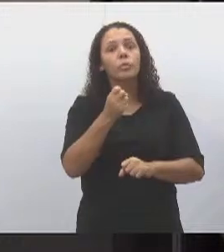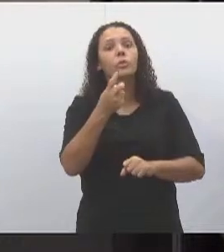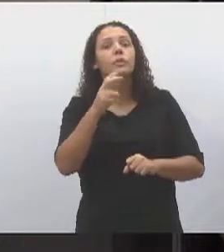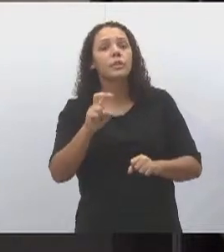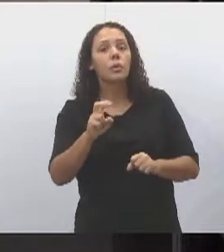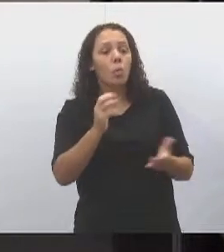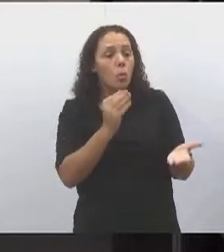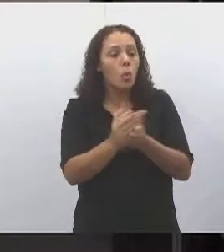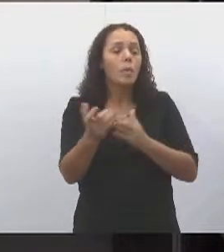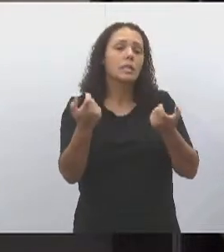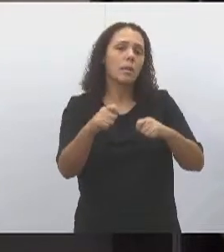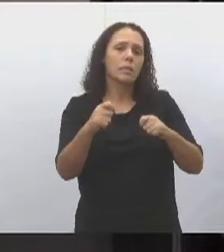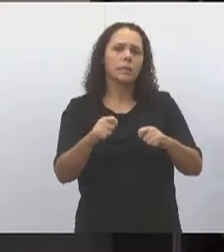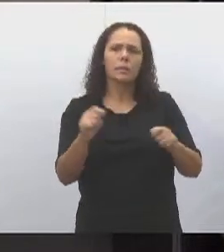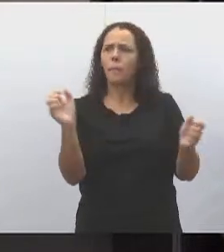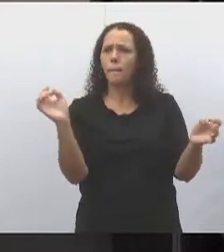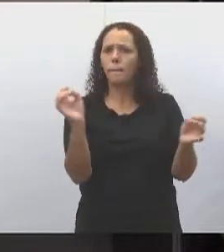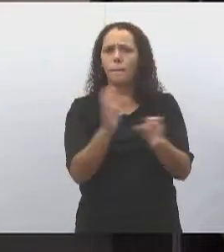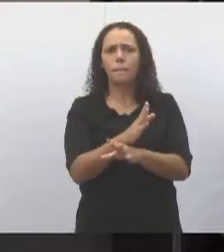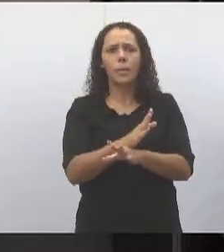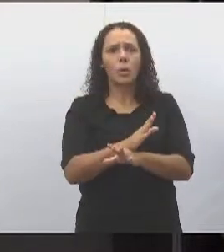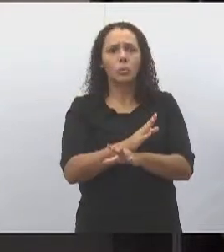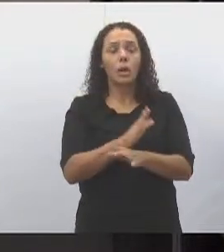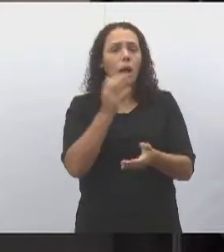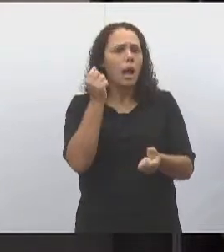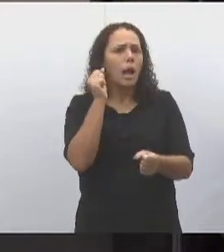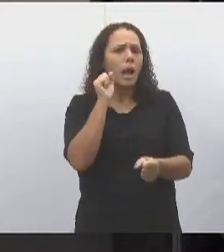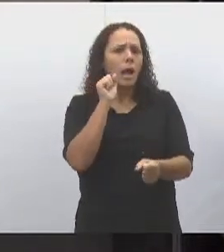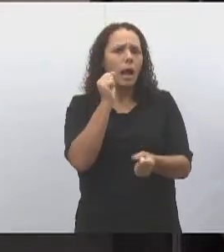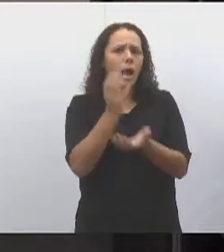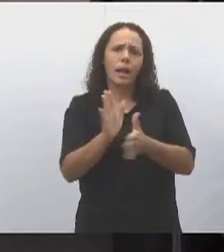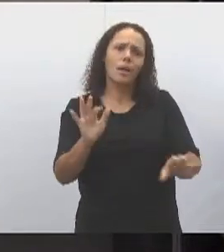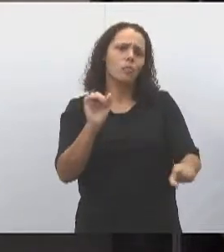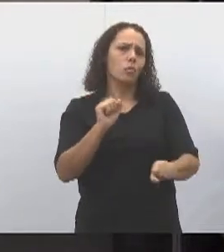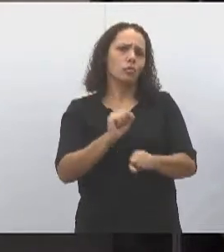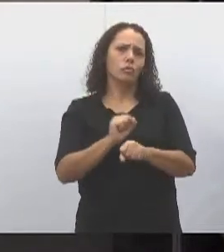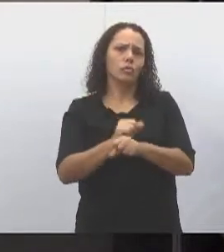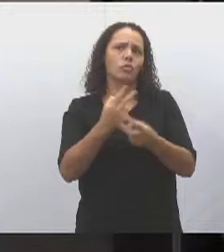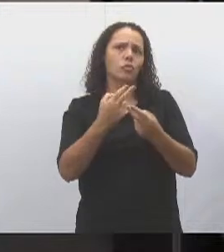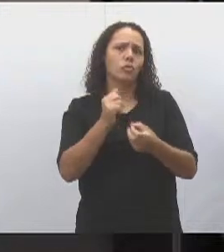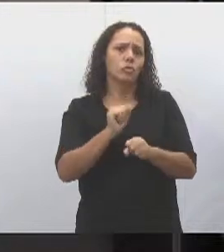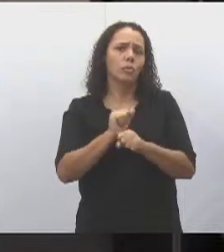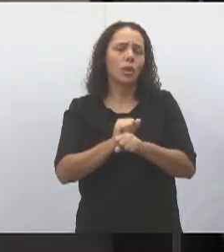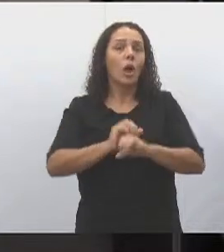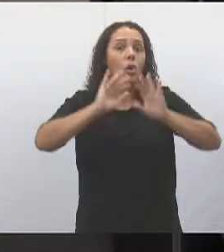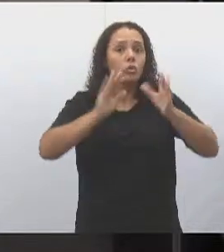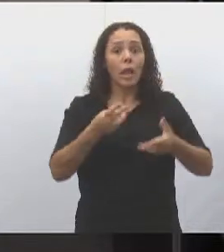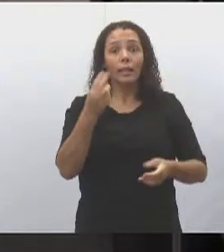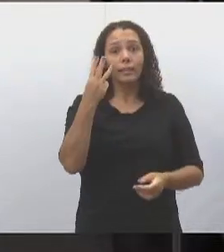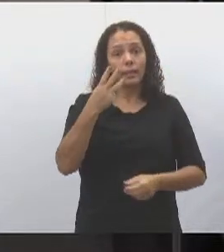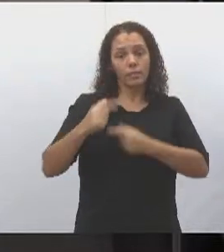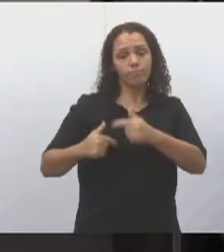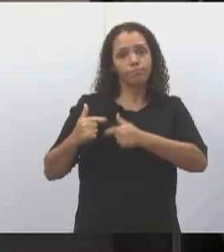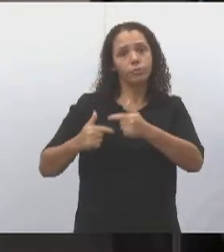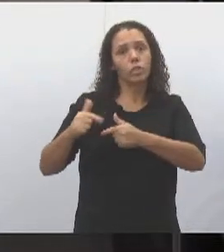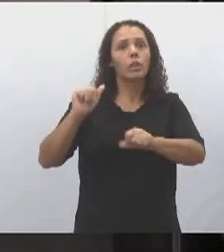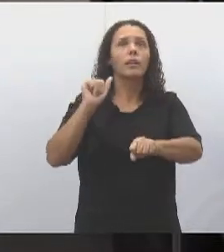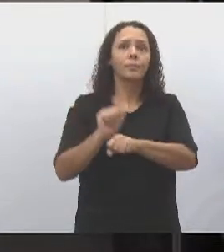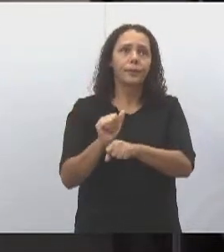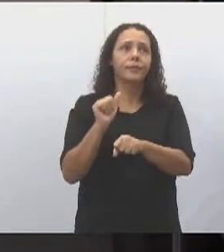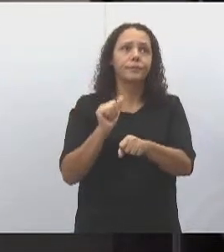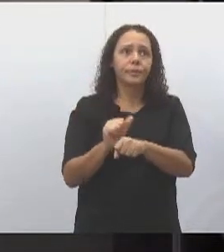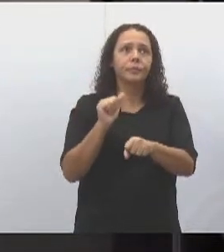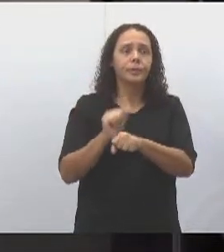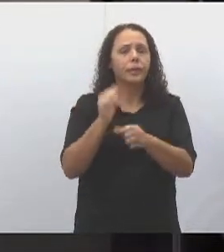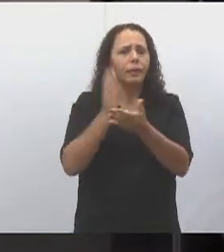acabou a tranquilidade. 72 anos é 3 gerações. 3 gerações. Isso para